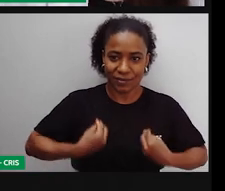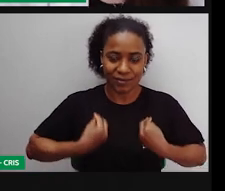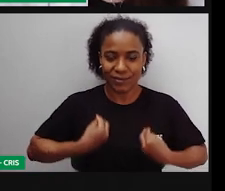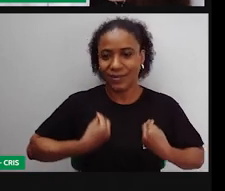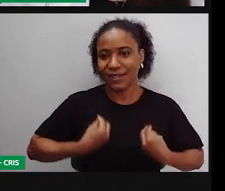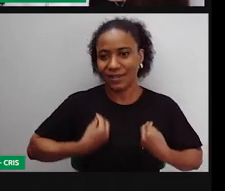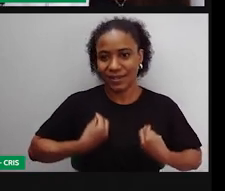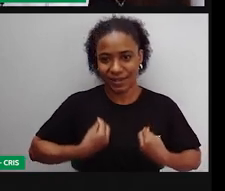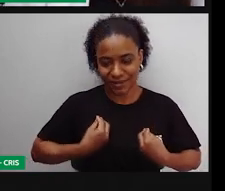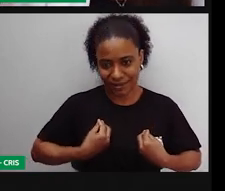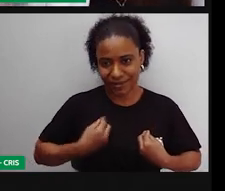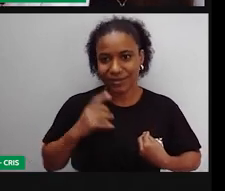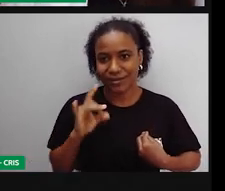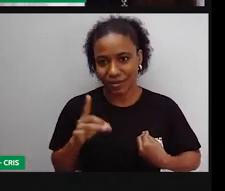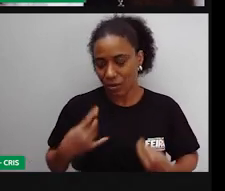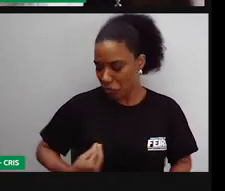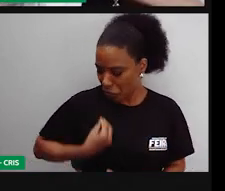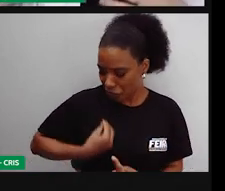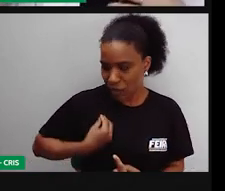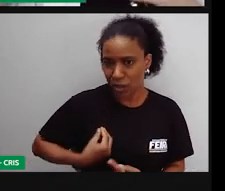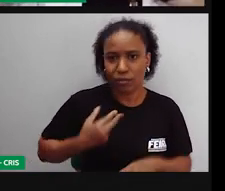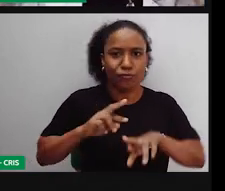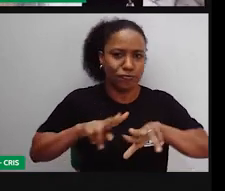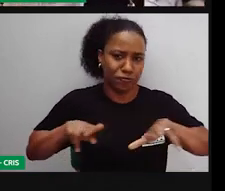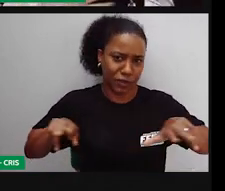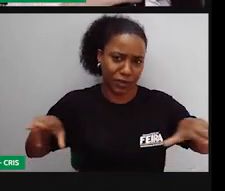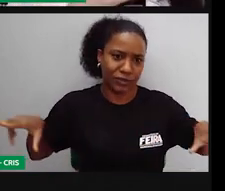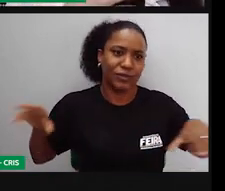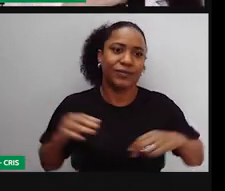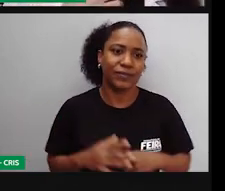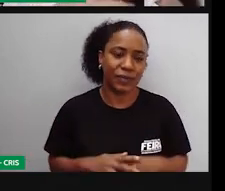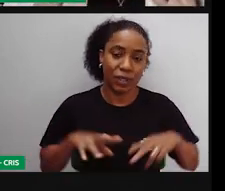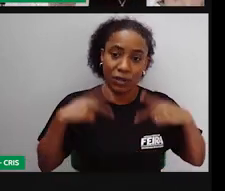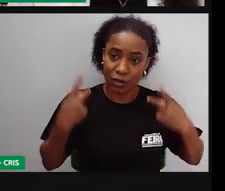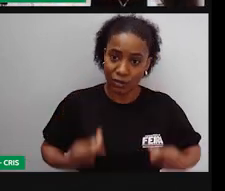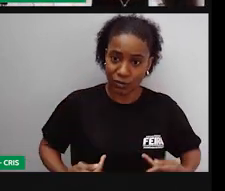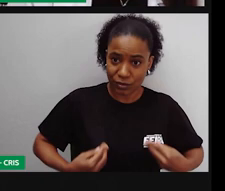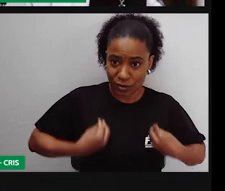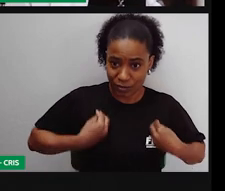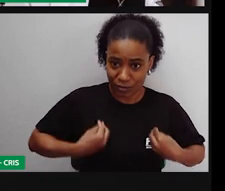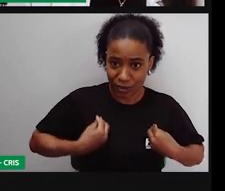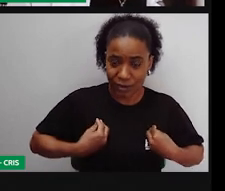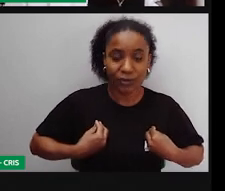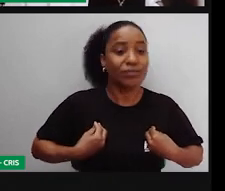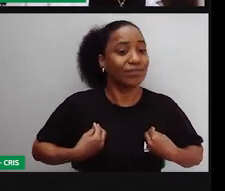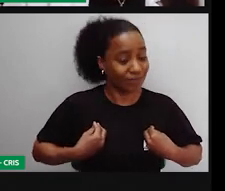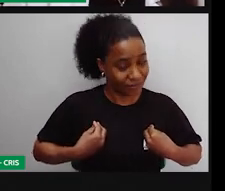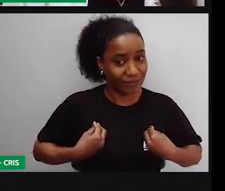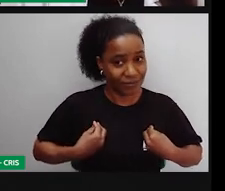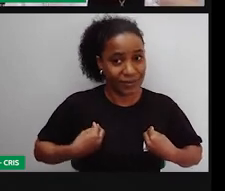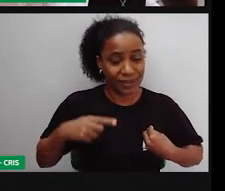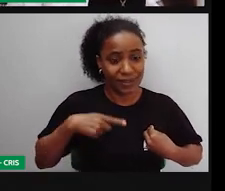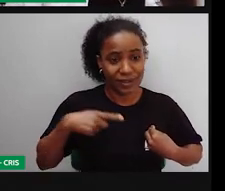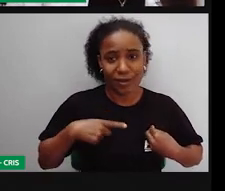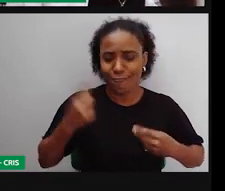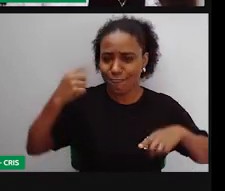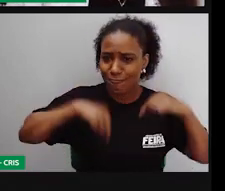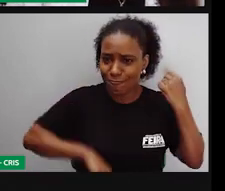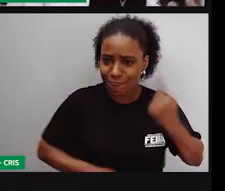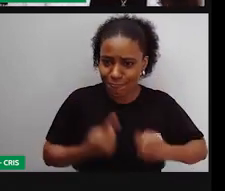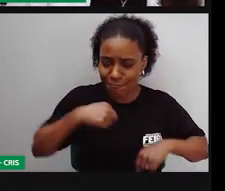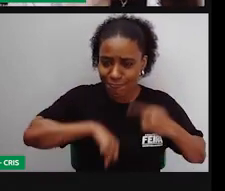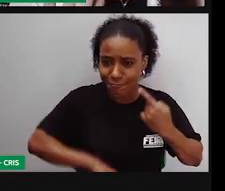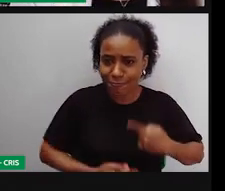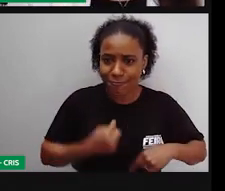que é simplesmente é fácil definir o ser humano, mas que o ser humano, na verdade, quero que vocês entendam que o ser humano ele é formado de um complexo